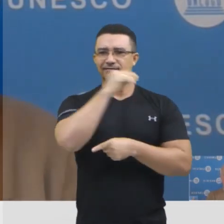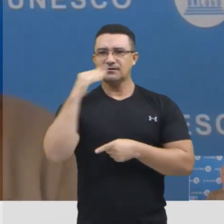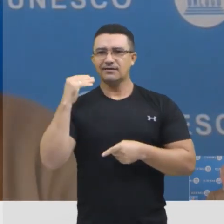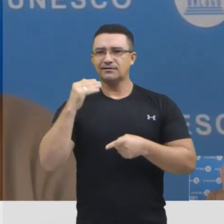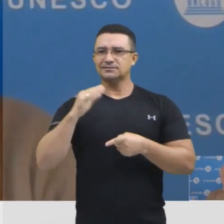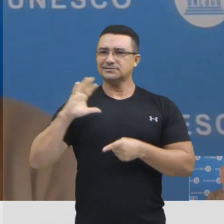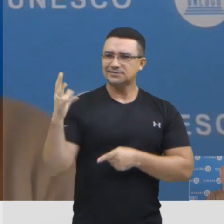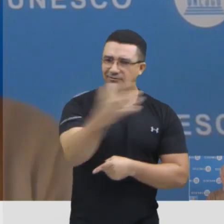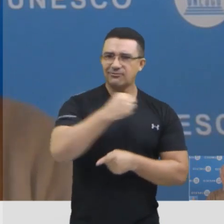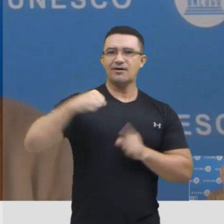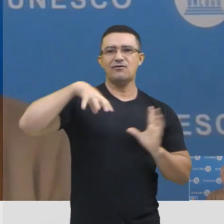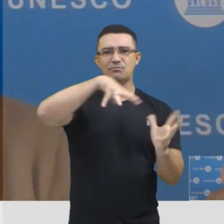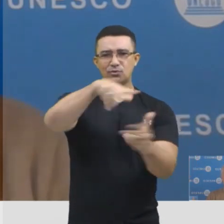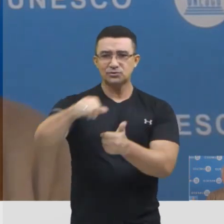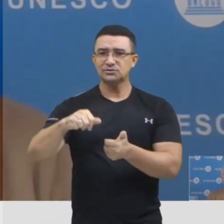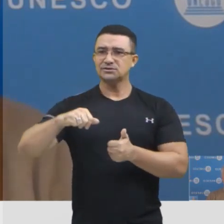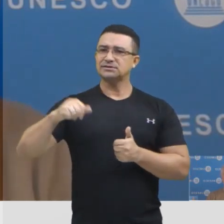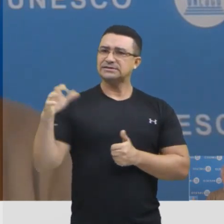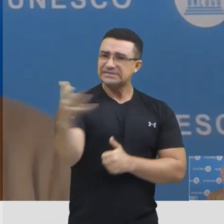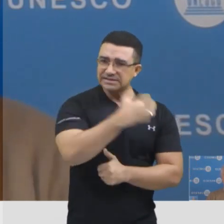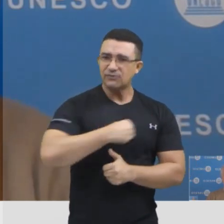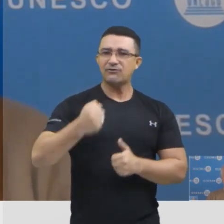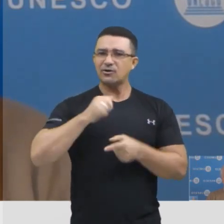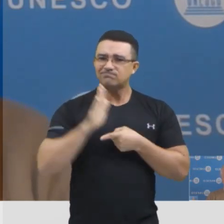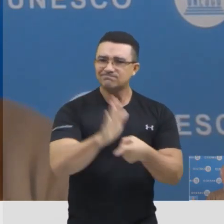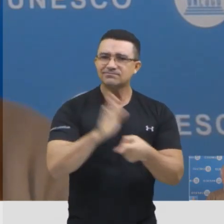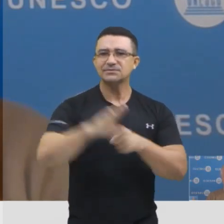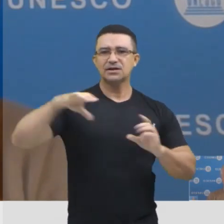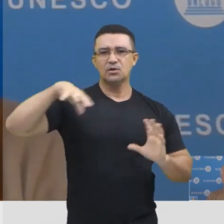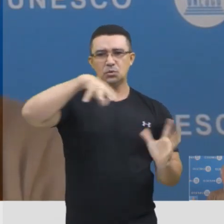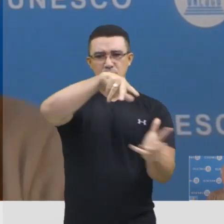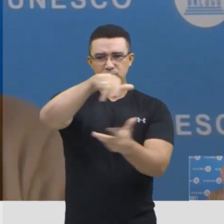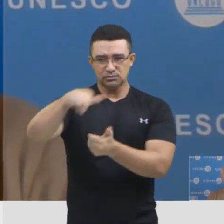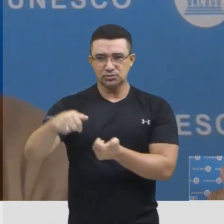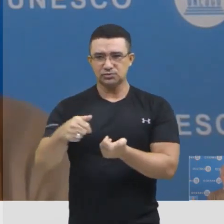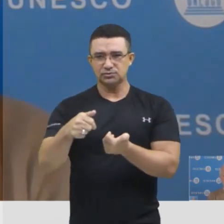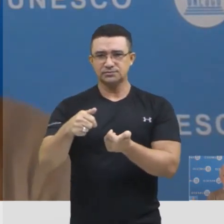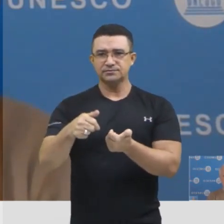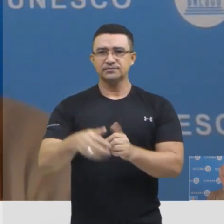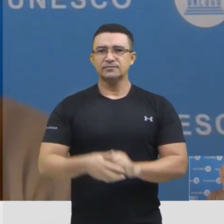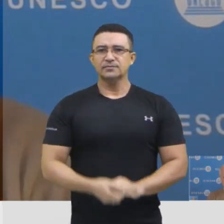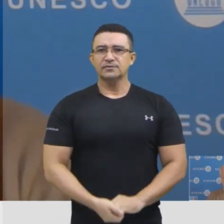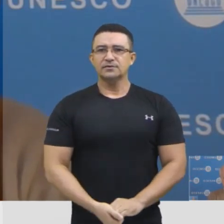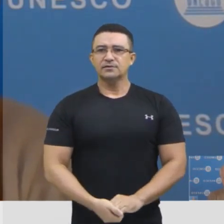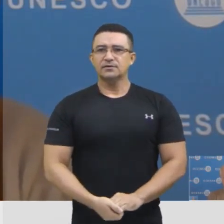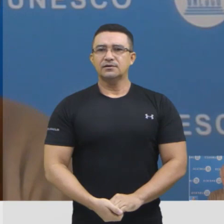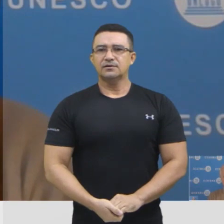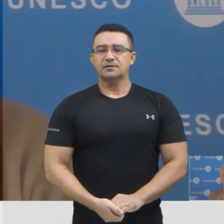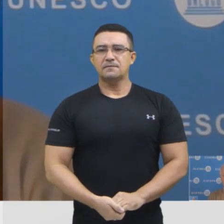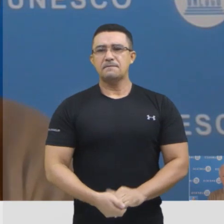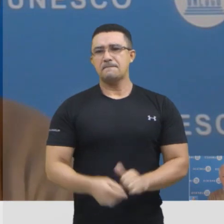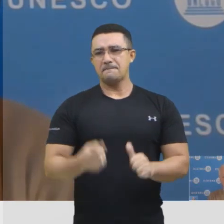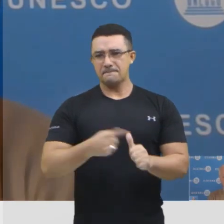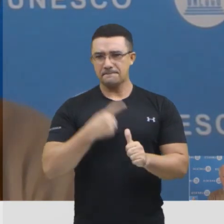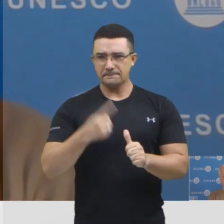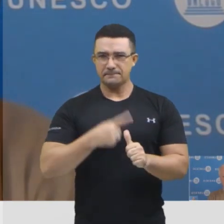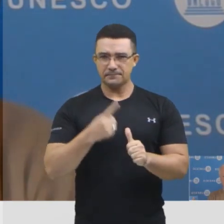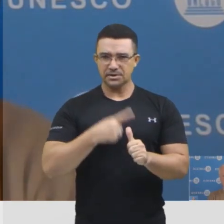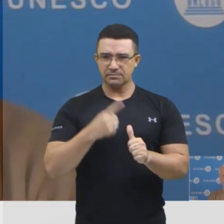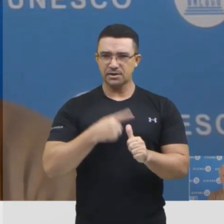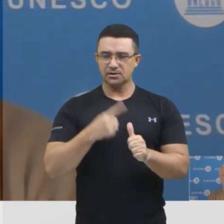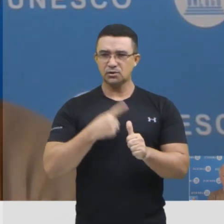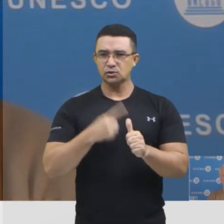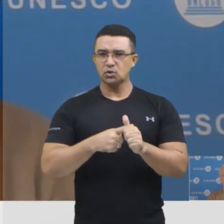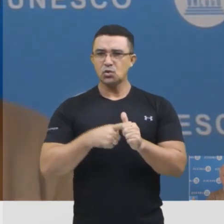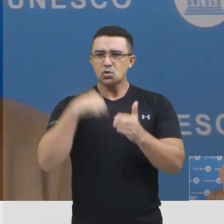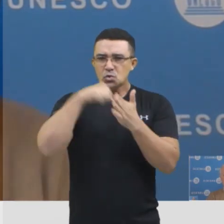que devemos levar às famílias, nós temos que agir neste momento. Na primeira linha do combate contra